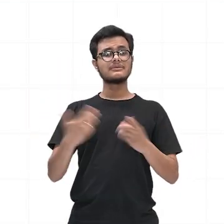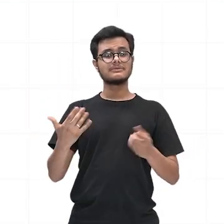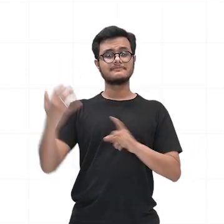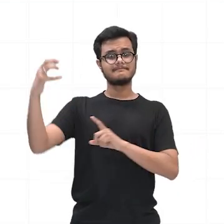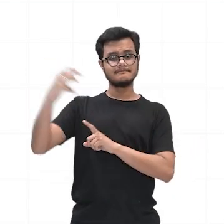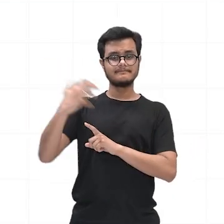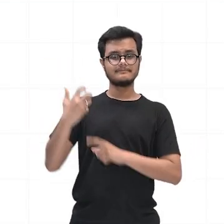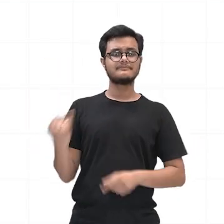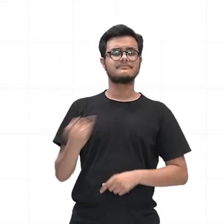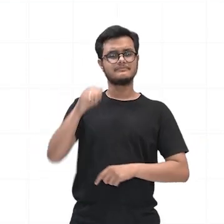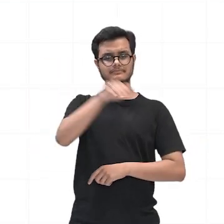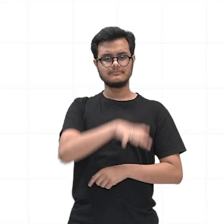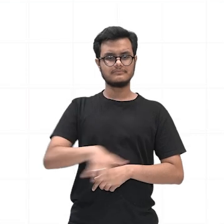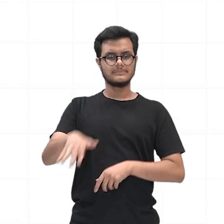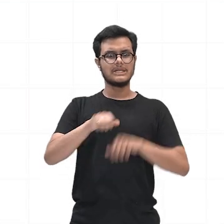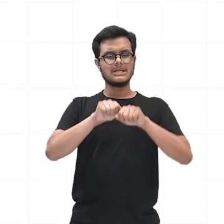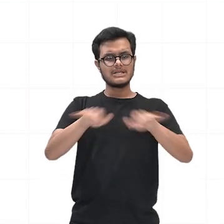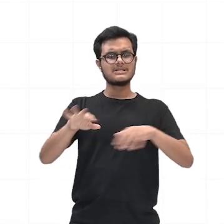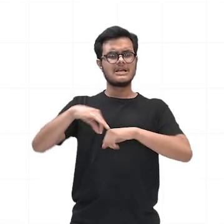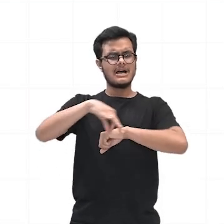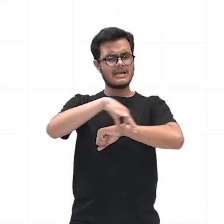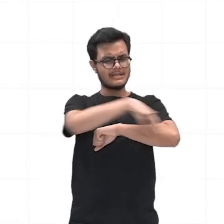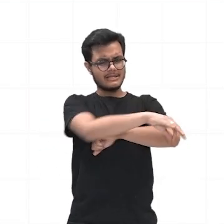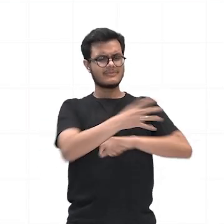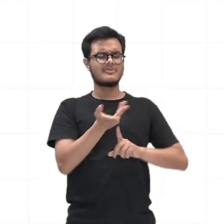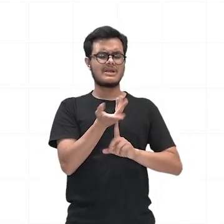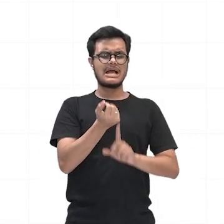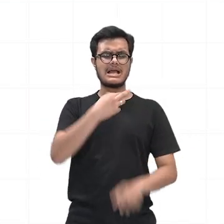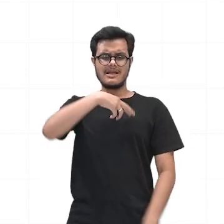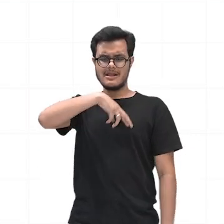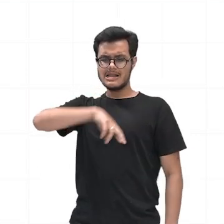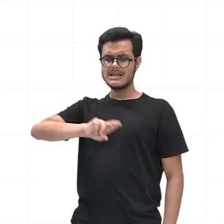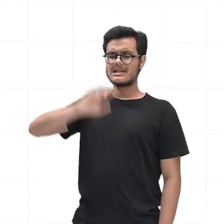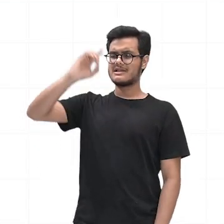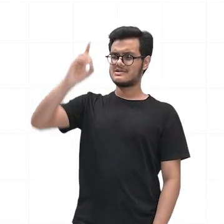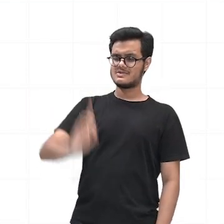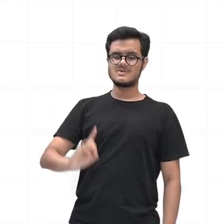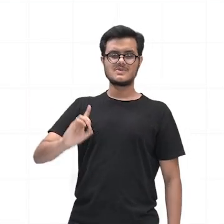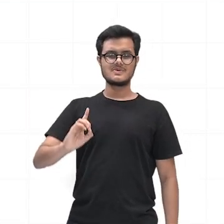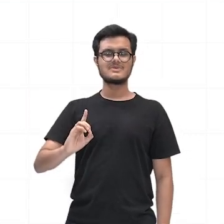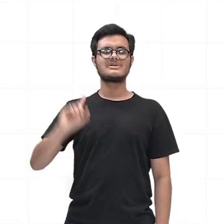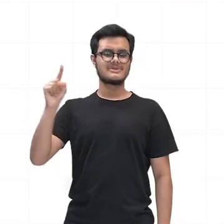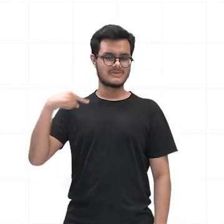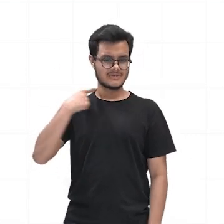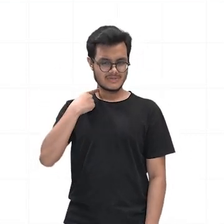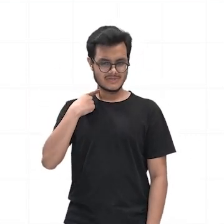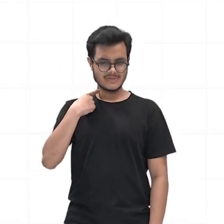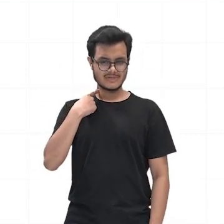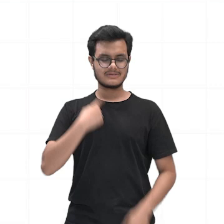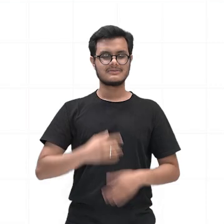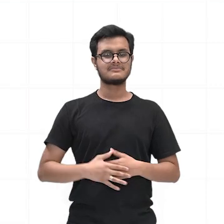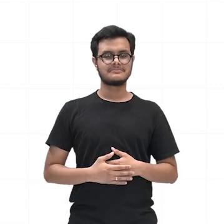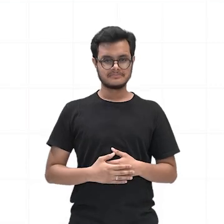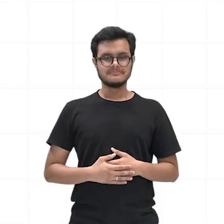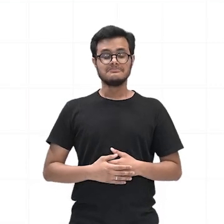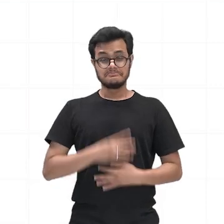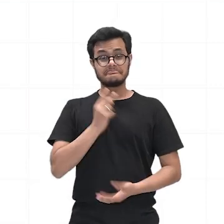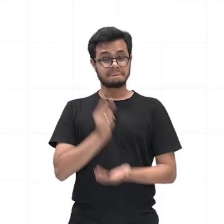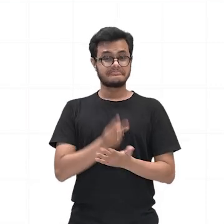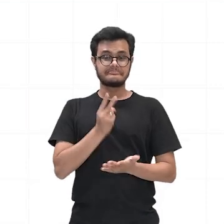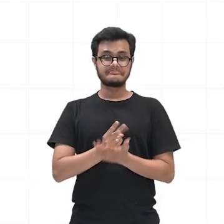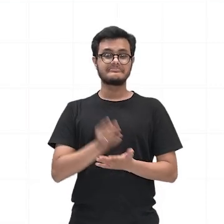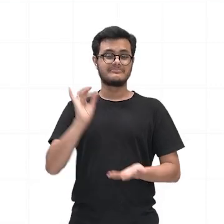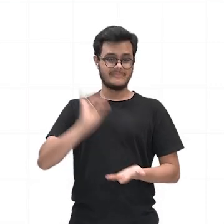é evidenciada em áreas que vão desde a arquitetura e arte até a religião e